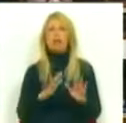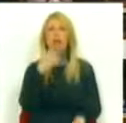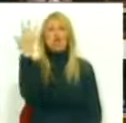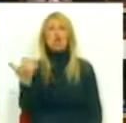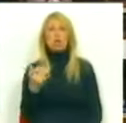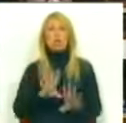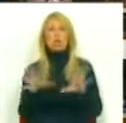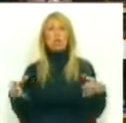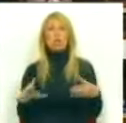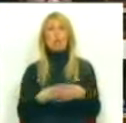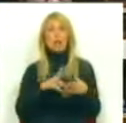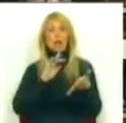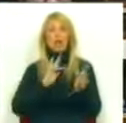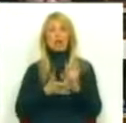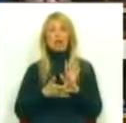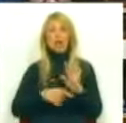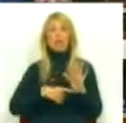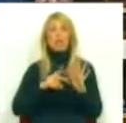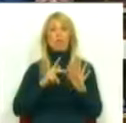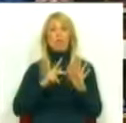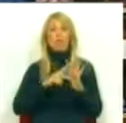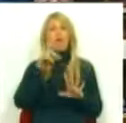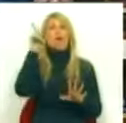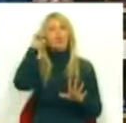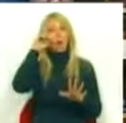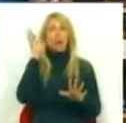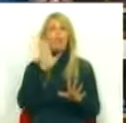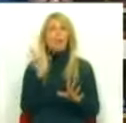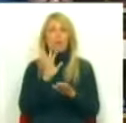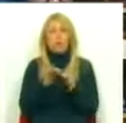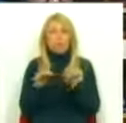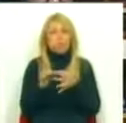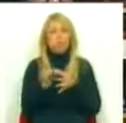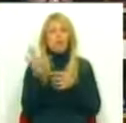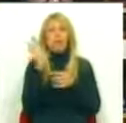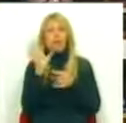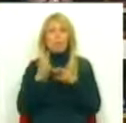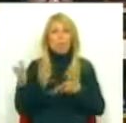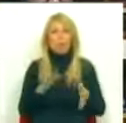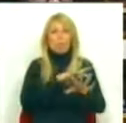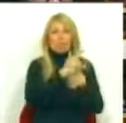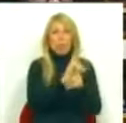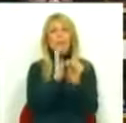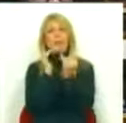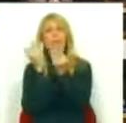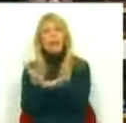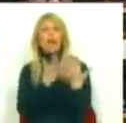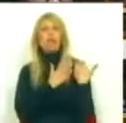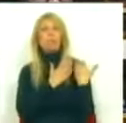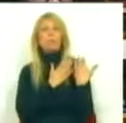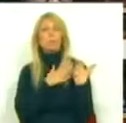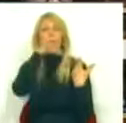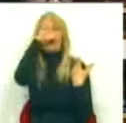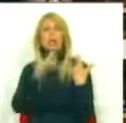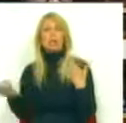governo do engenheiro Sócrates, se tentou corrigir e se tentou redirecionar esta competência para o Ministério da Economia. Mas aquilo